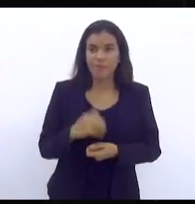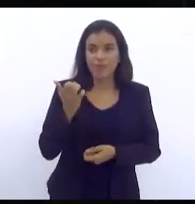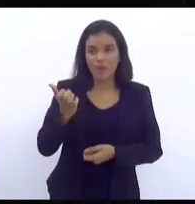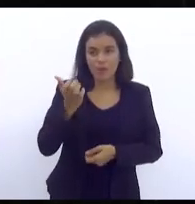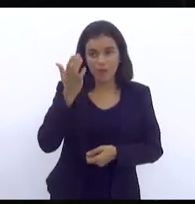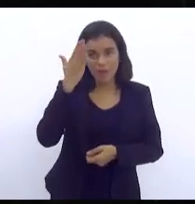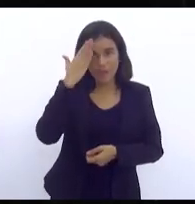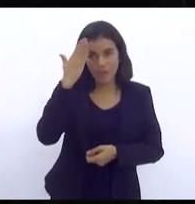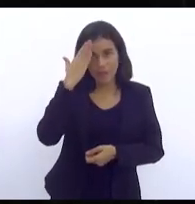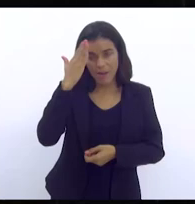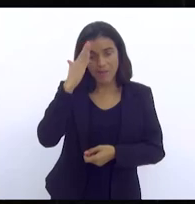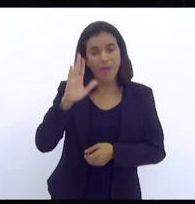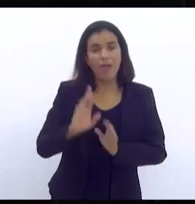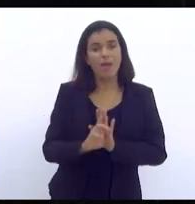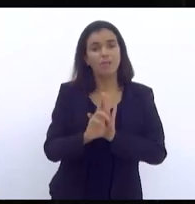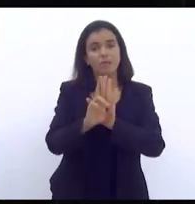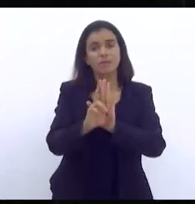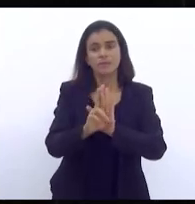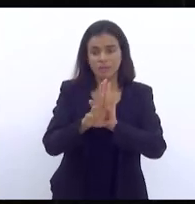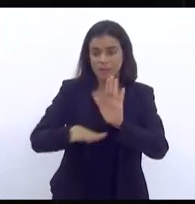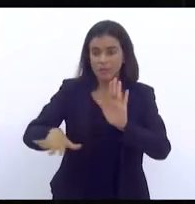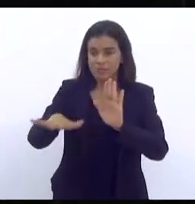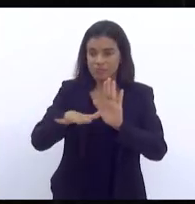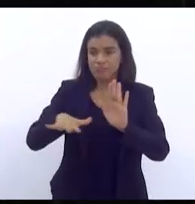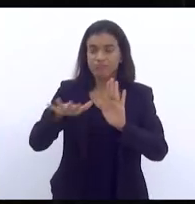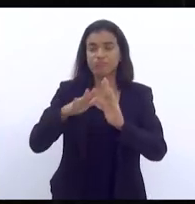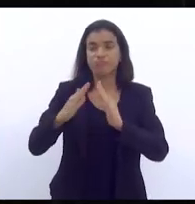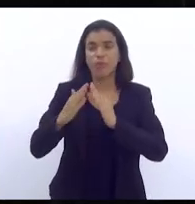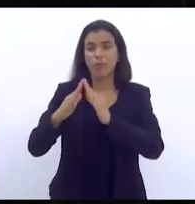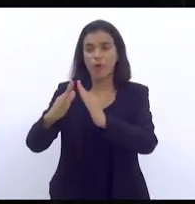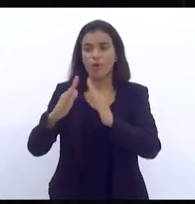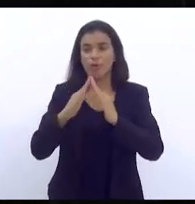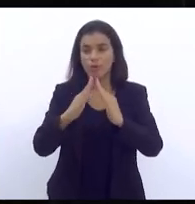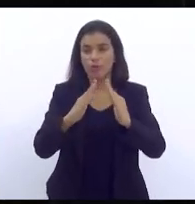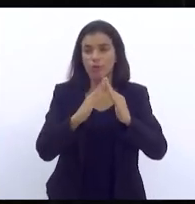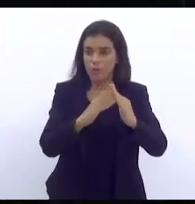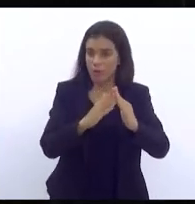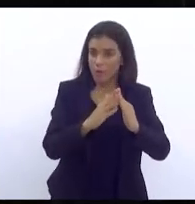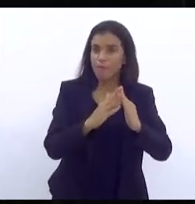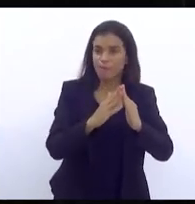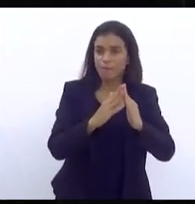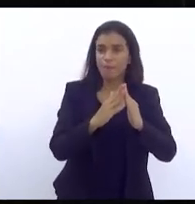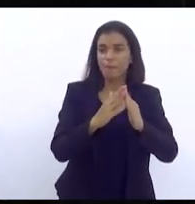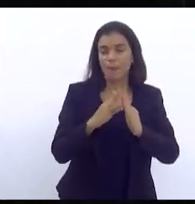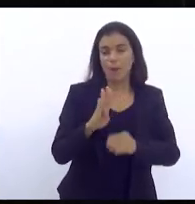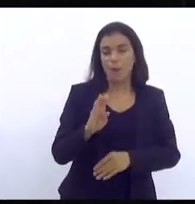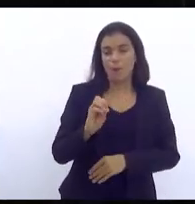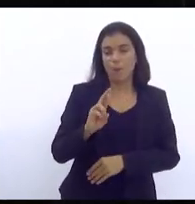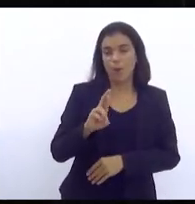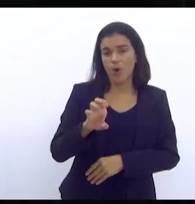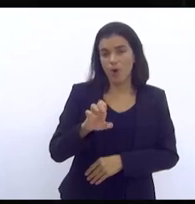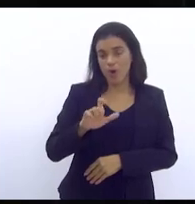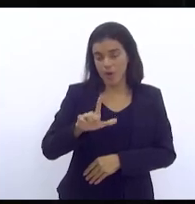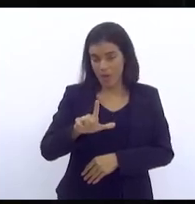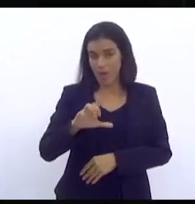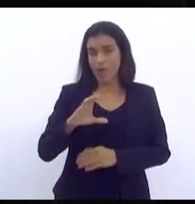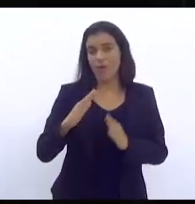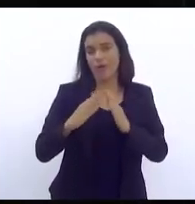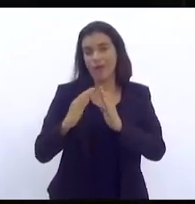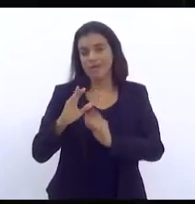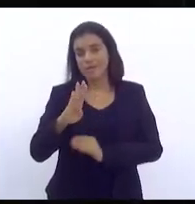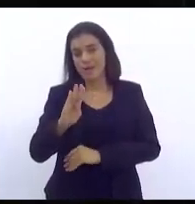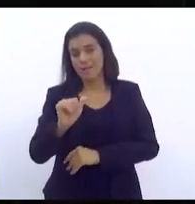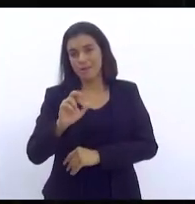saber em nome daqueles moradores que estão lá na indiana tem comunidades próximas como a Larissa falou o borel a Casa Branca que estão nesse